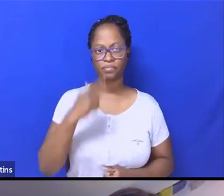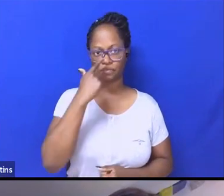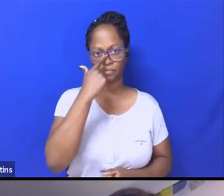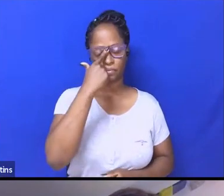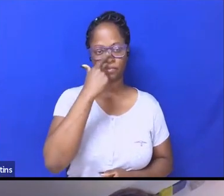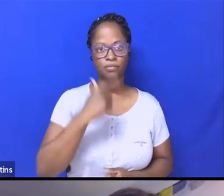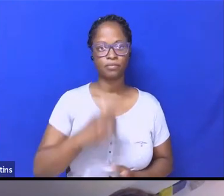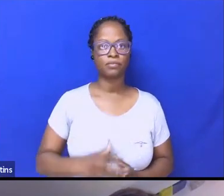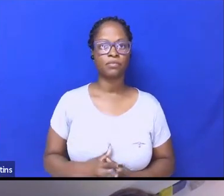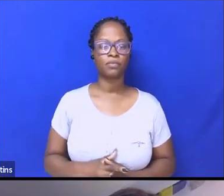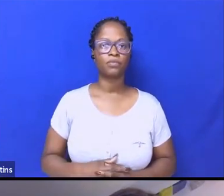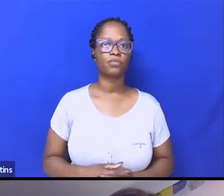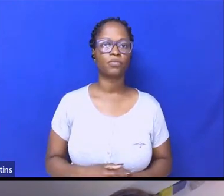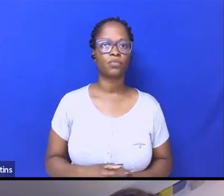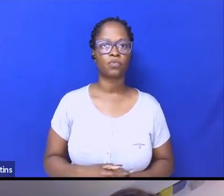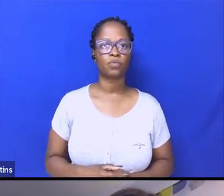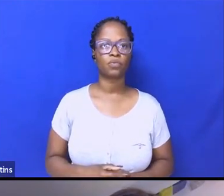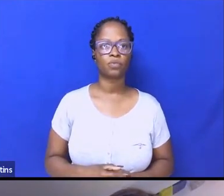não